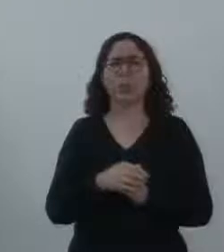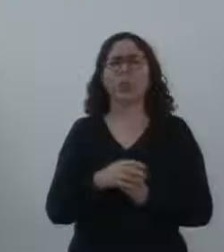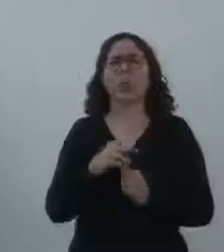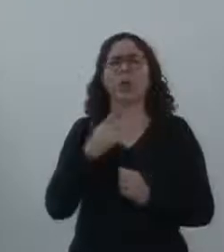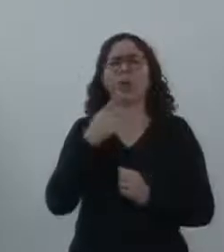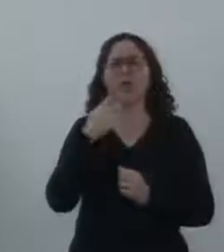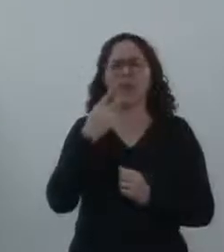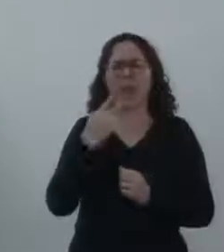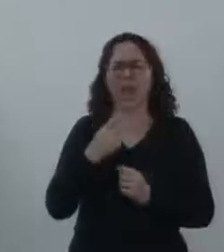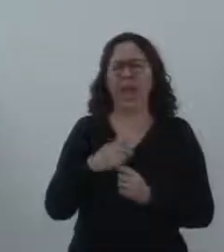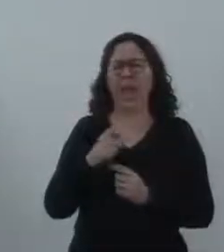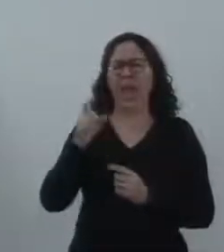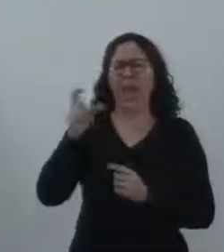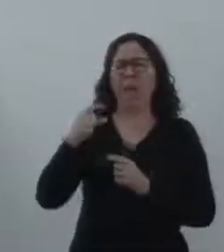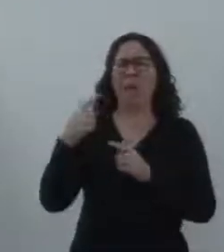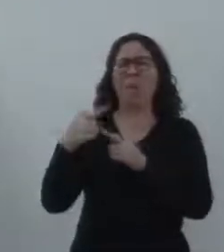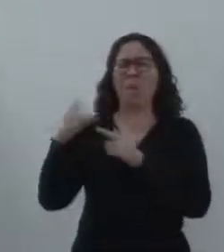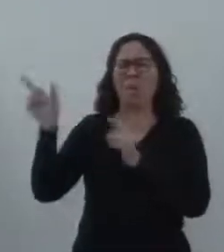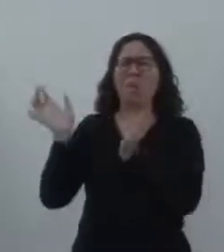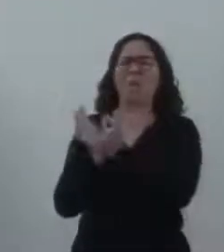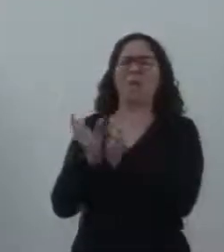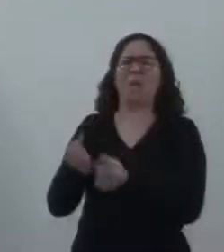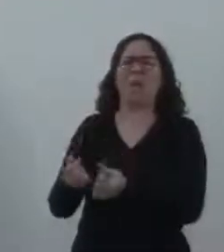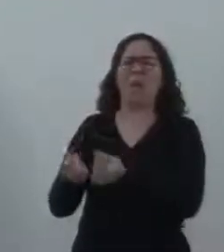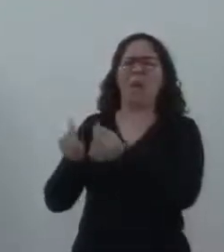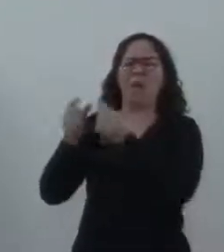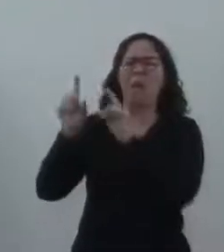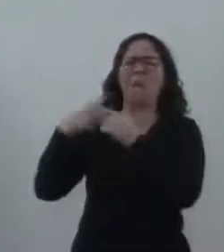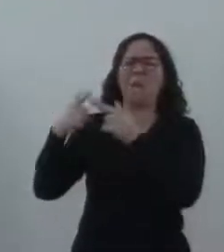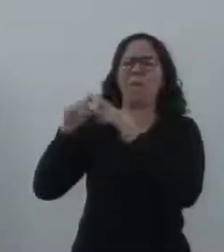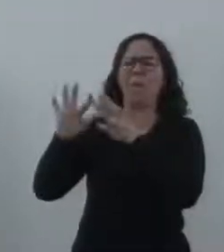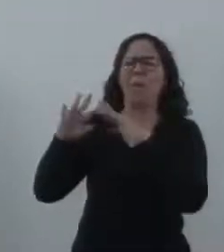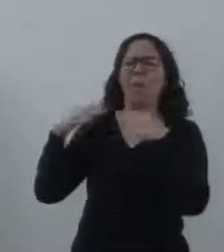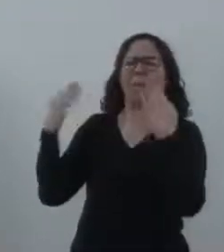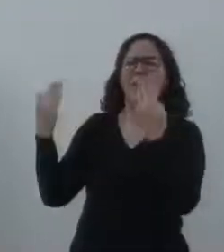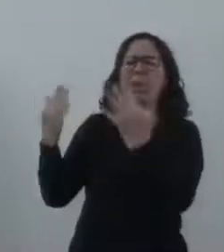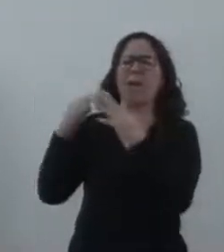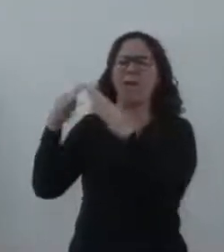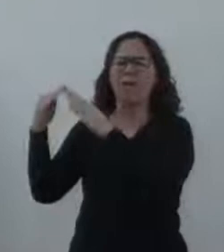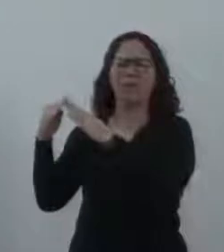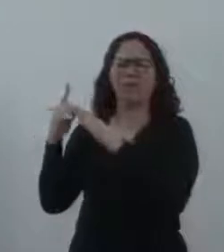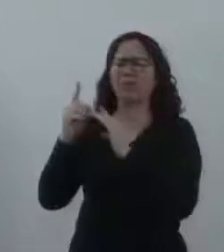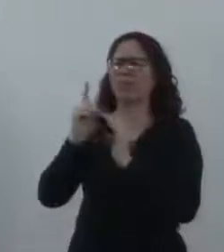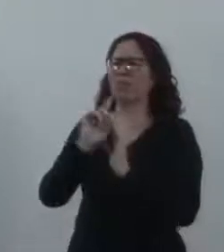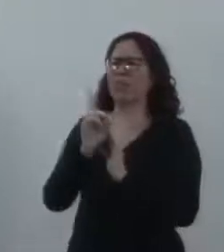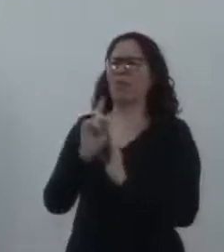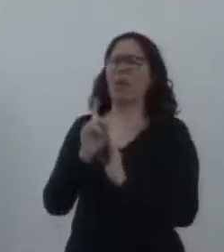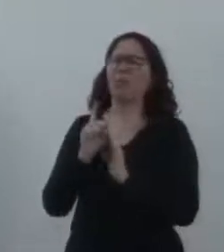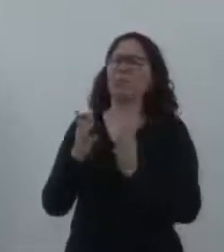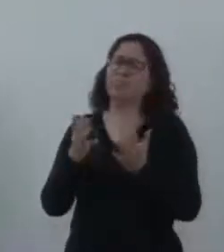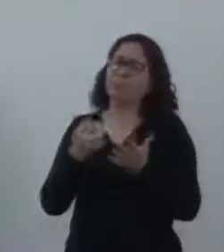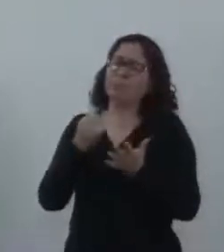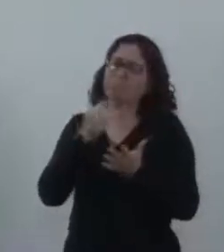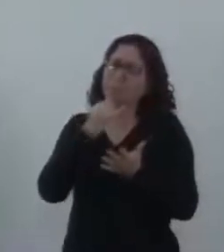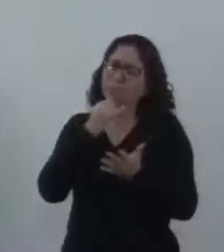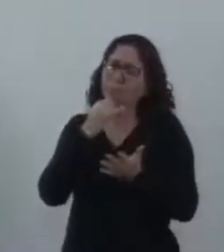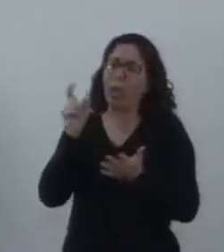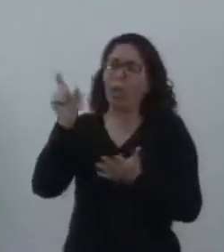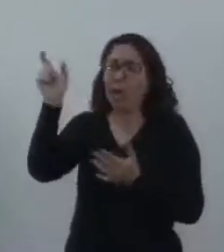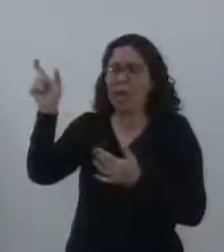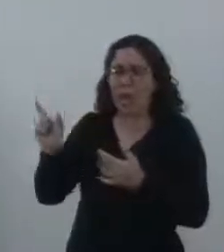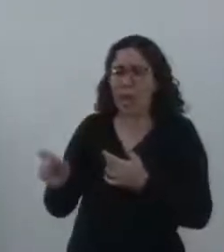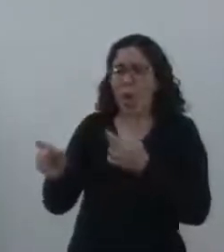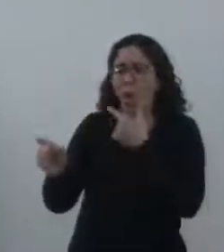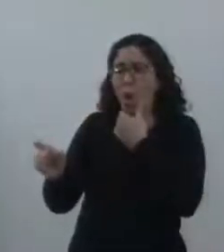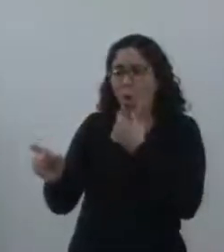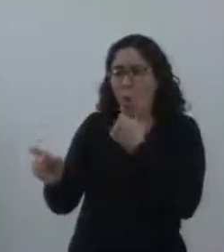achar que o problema é o condomínio, isso também é uma ignorância também, é óbvio, que infelizmente o cidadão